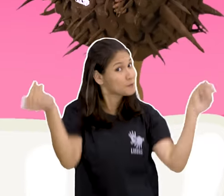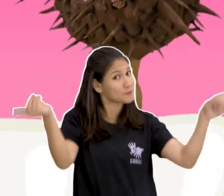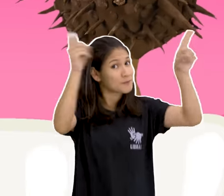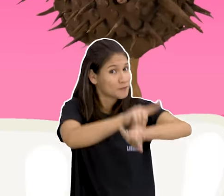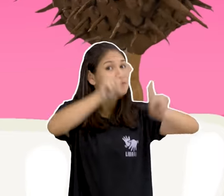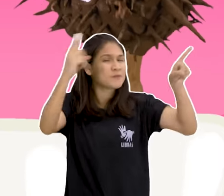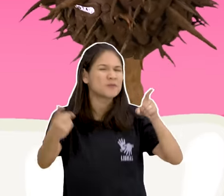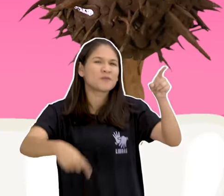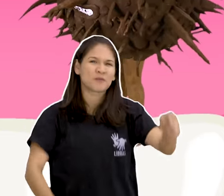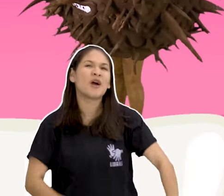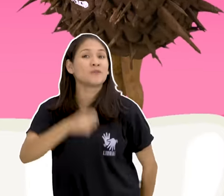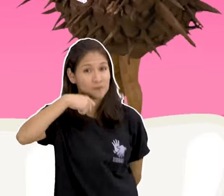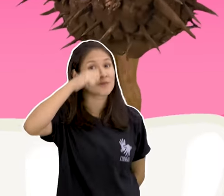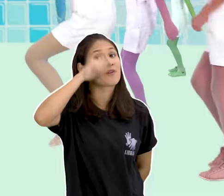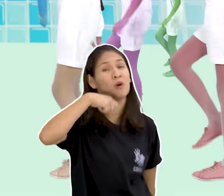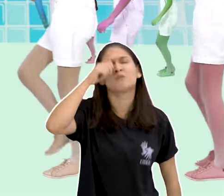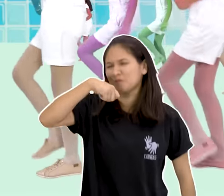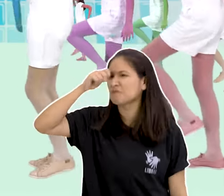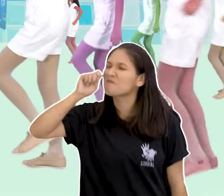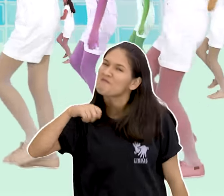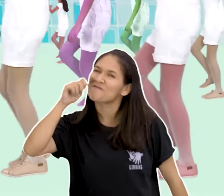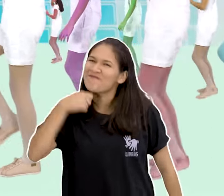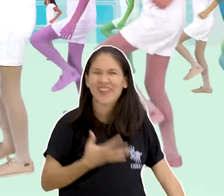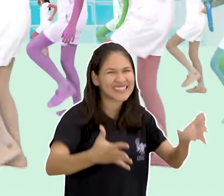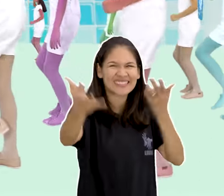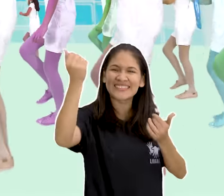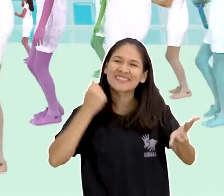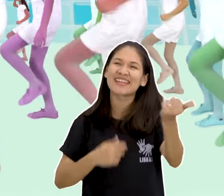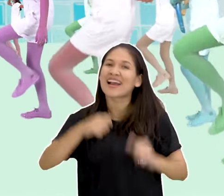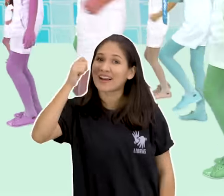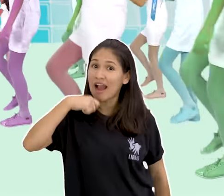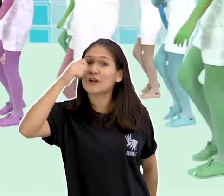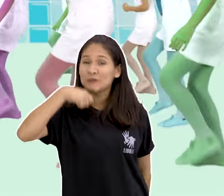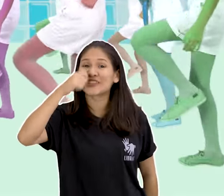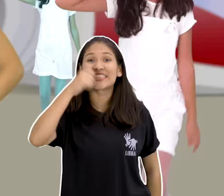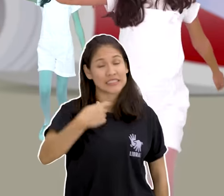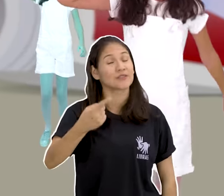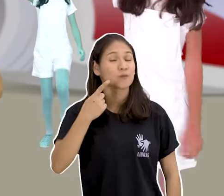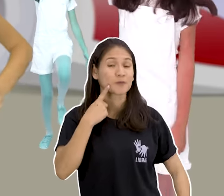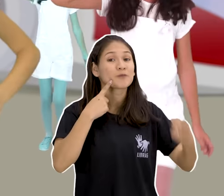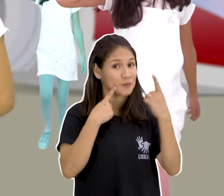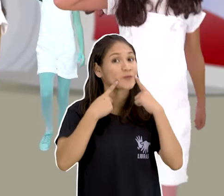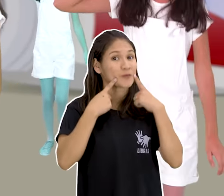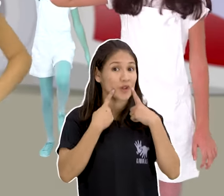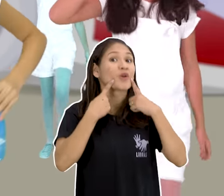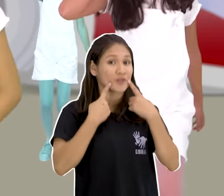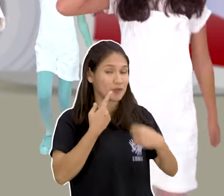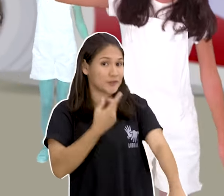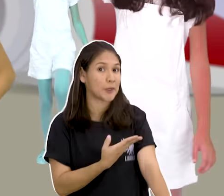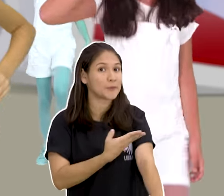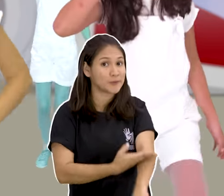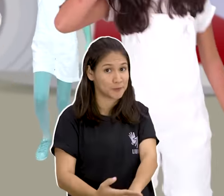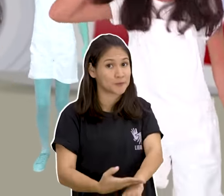não, não, não. Escovar, escovar, nós vamos escovar. O dentinho